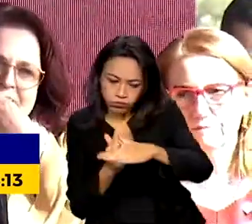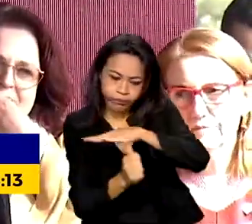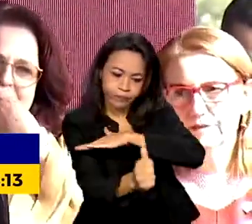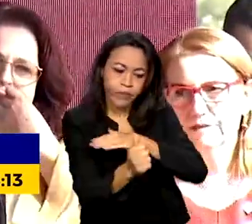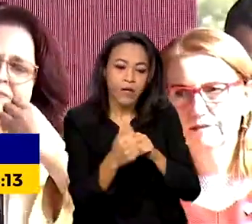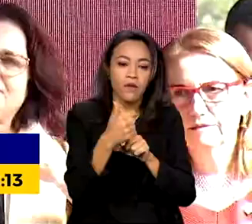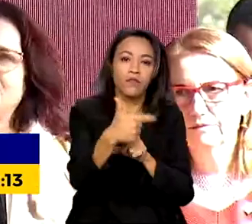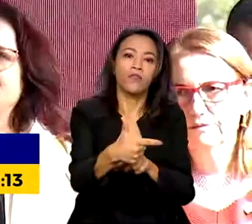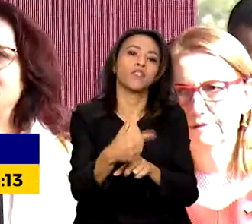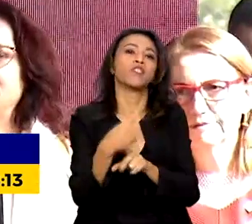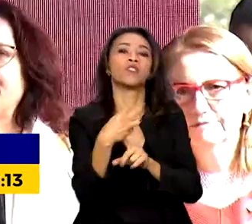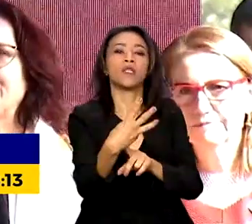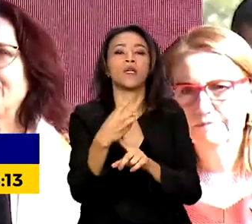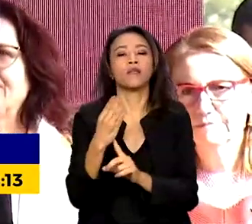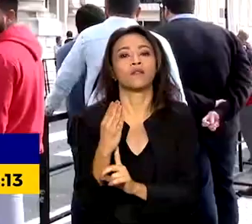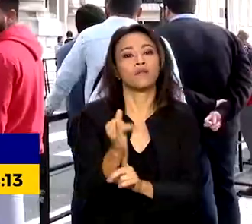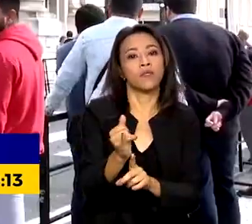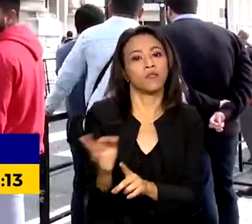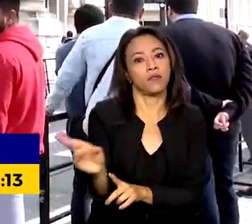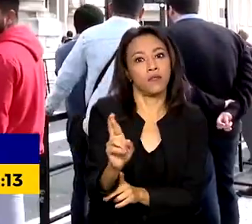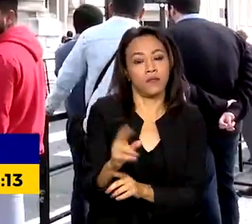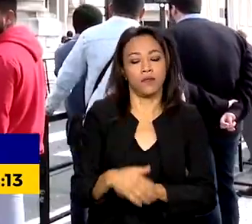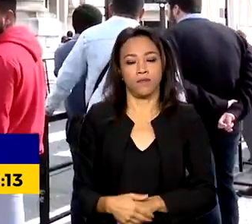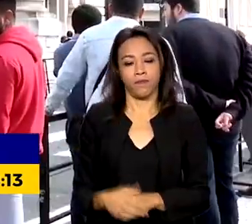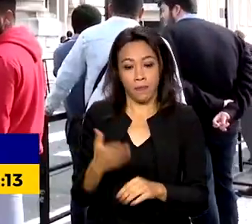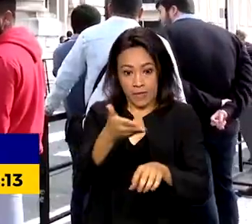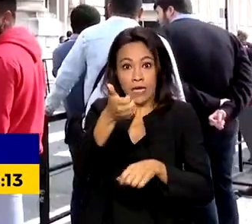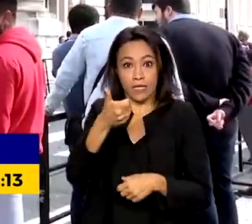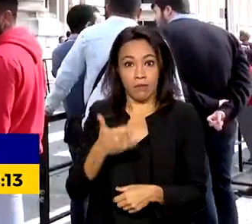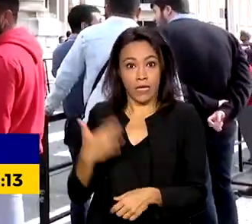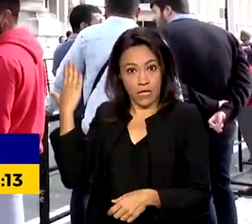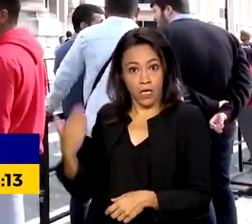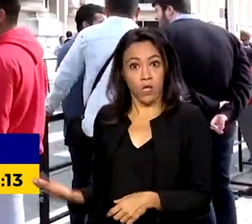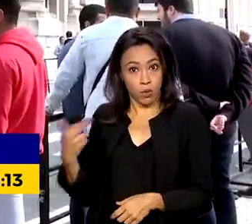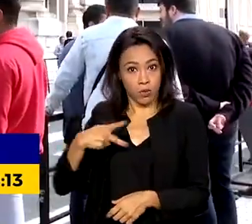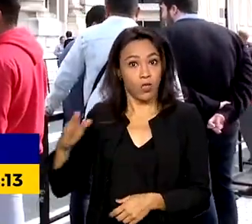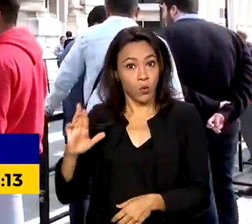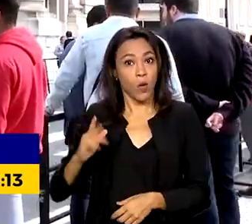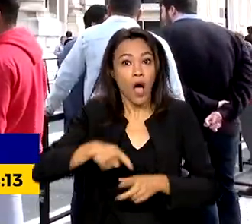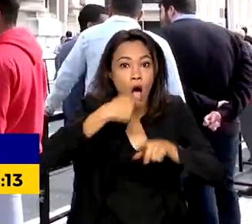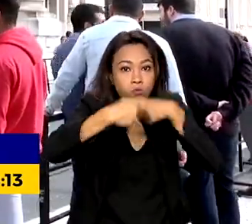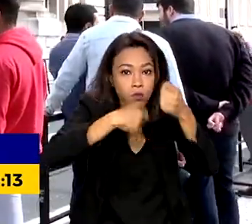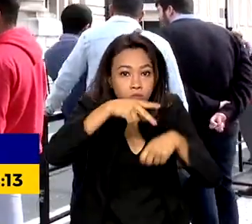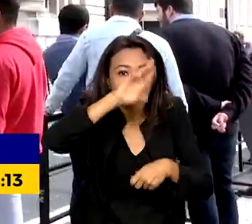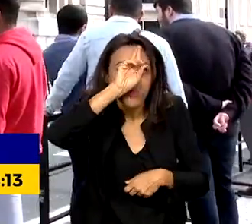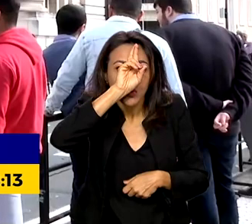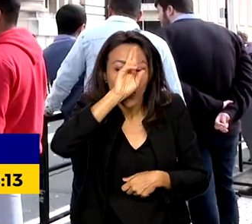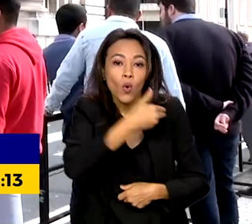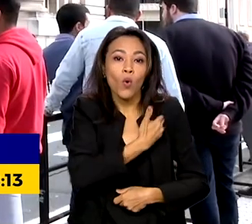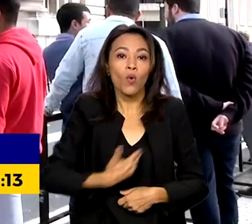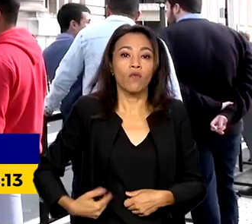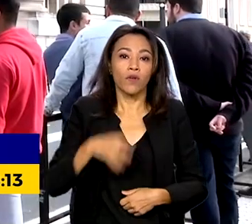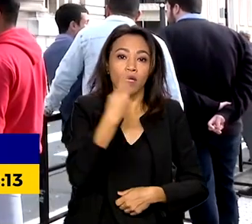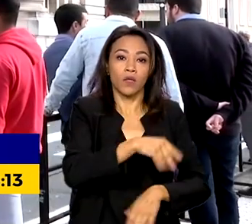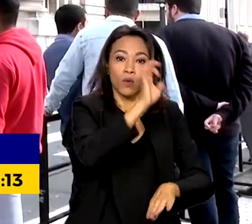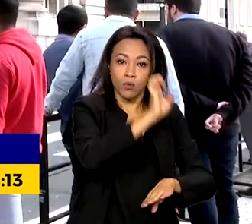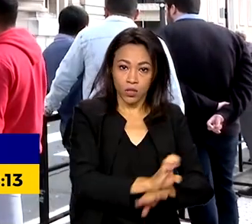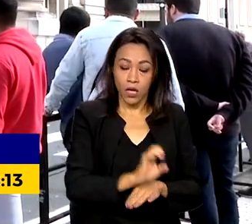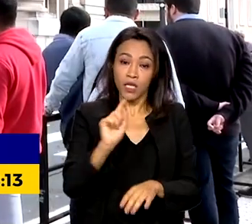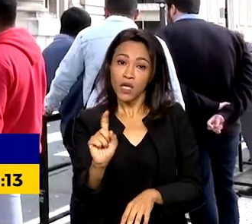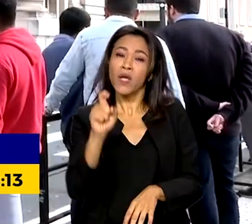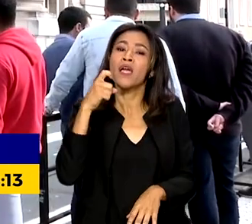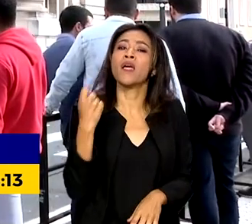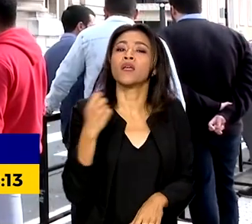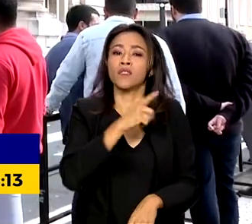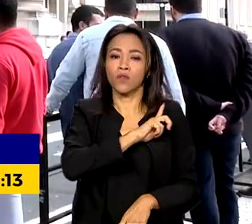23 bilhões de reais. Lula ainda almoçou com o governador do Rio Grande do Sul, Eduardo Leite, e ex-governadores do estado